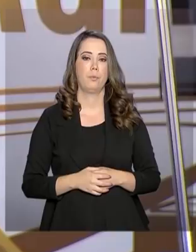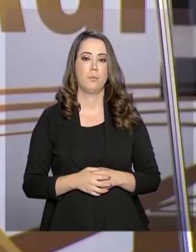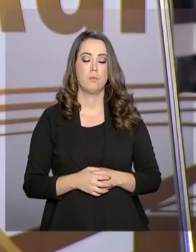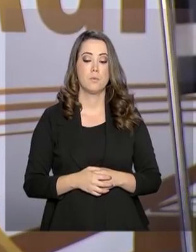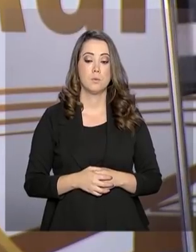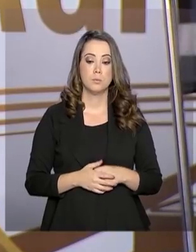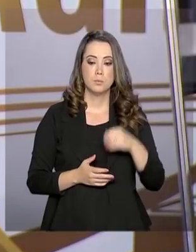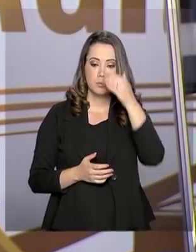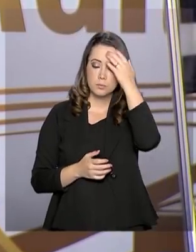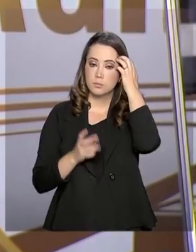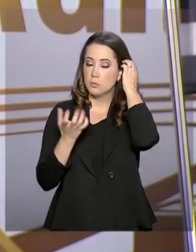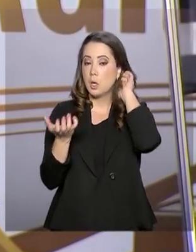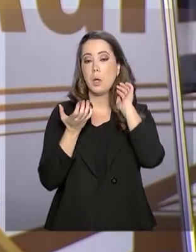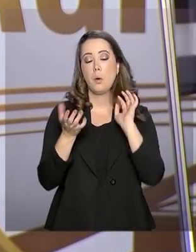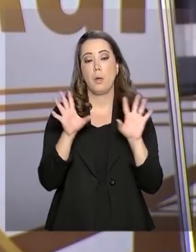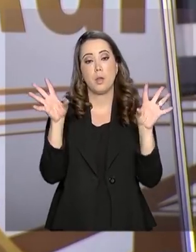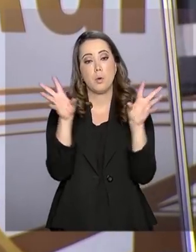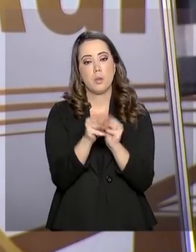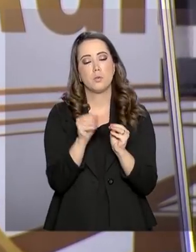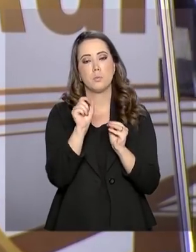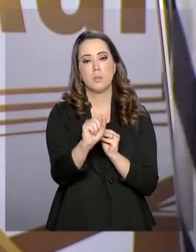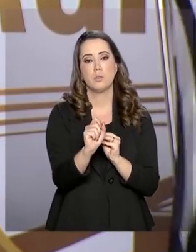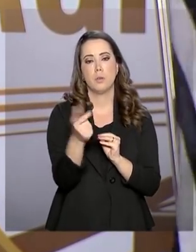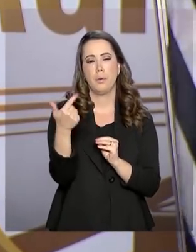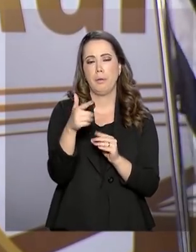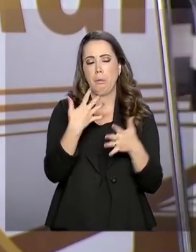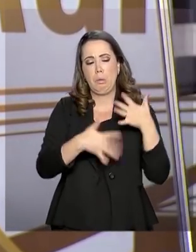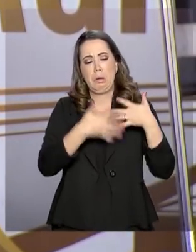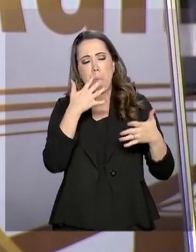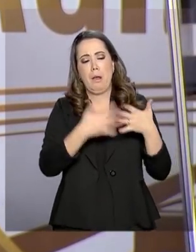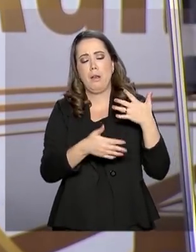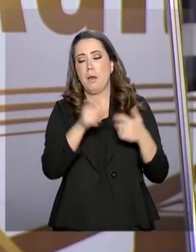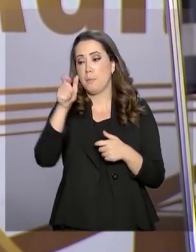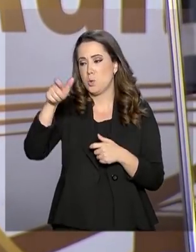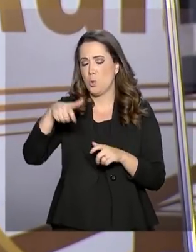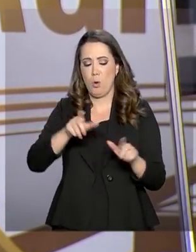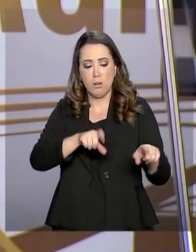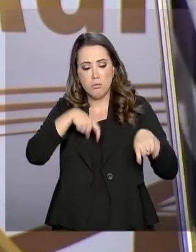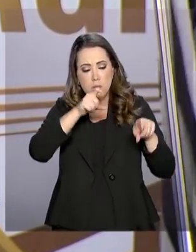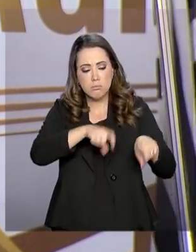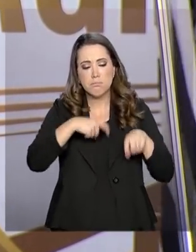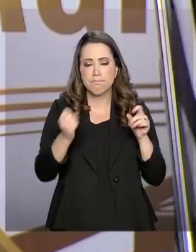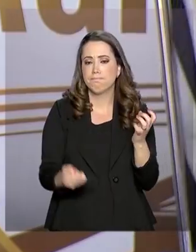simples frase, é não atrapalhar quem produz.